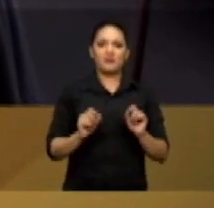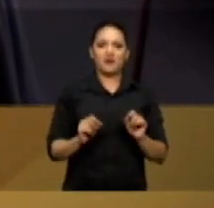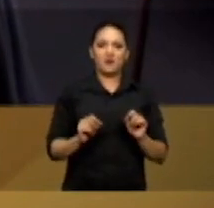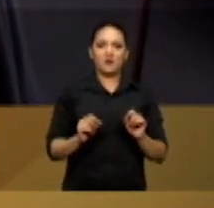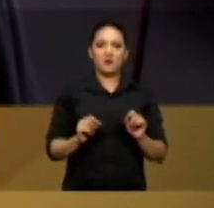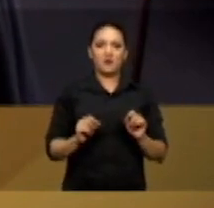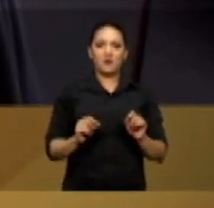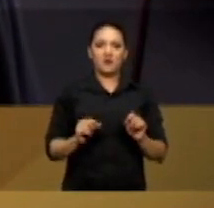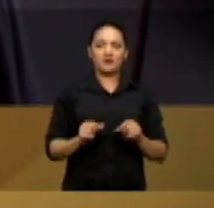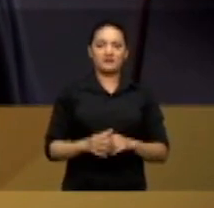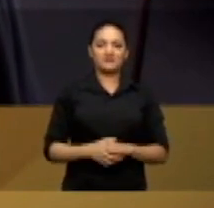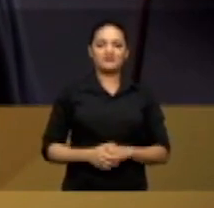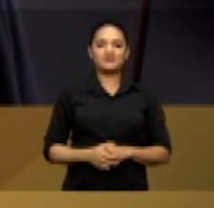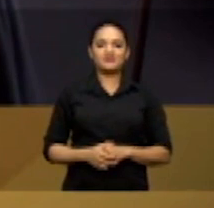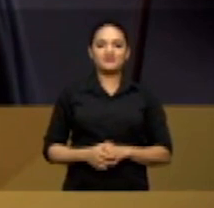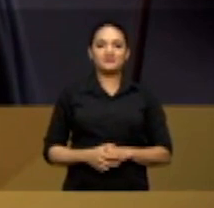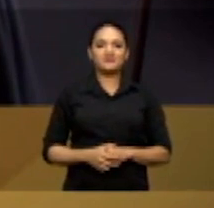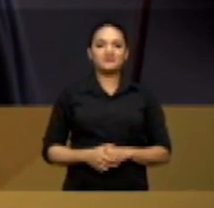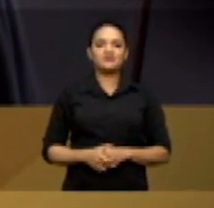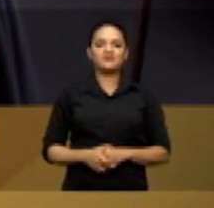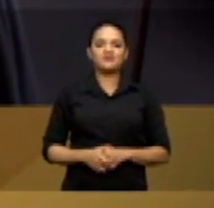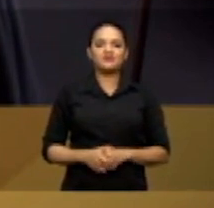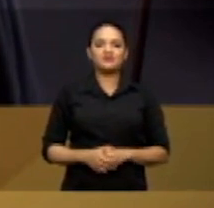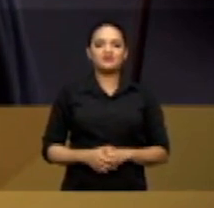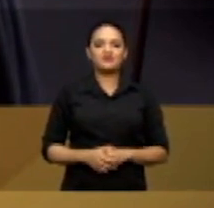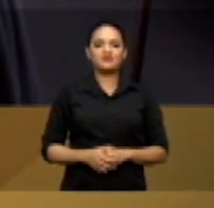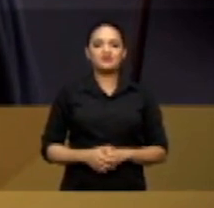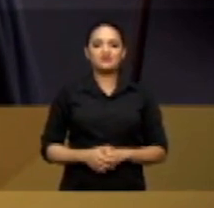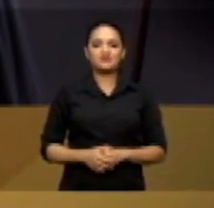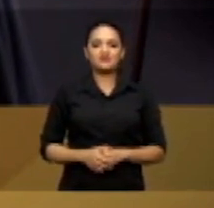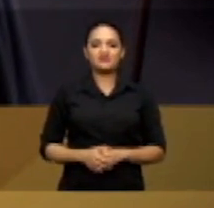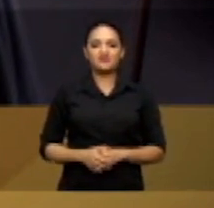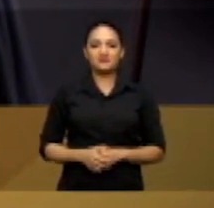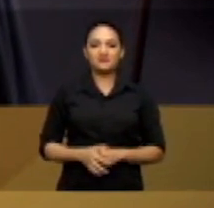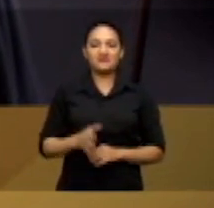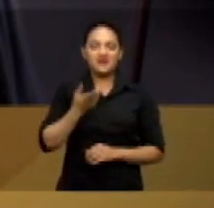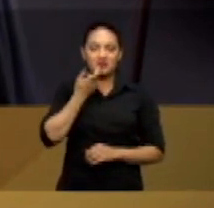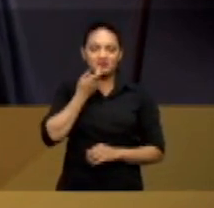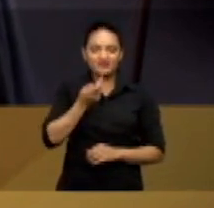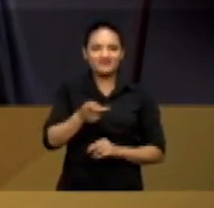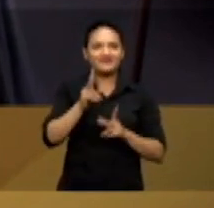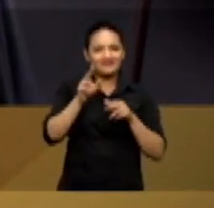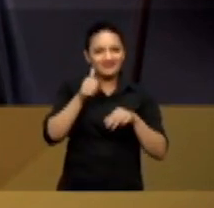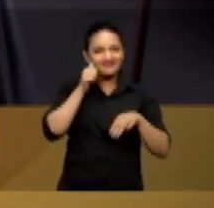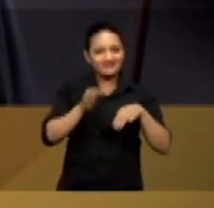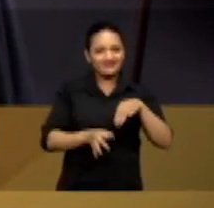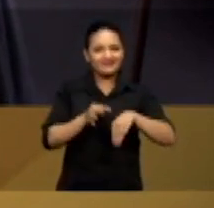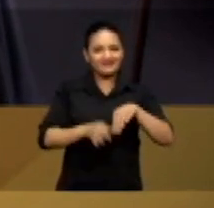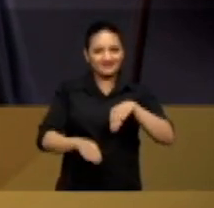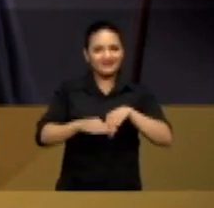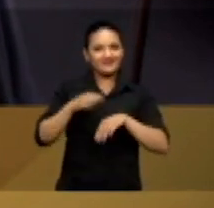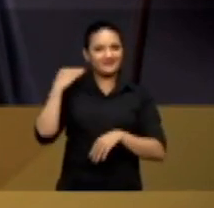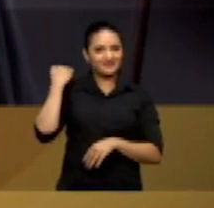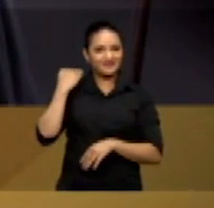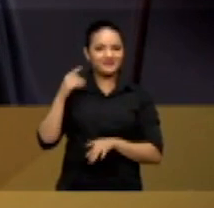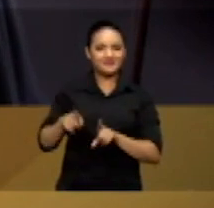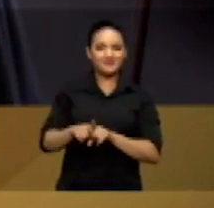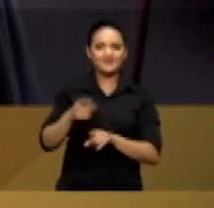lhaneza, repito aqui com gosto a palavra que Sua Excelência a ministra Carmen Lúcia também utilizou, tão bem